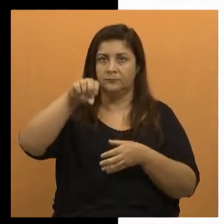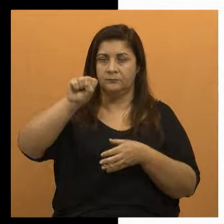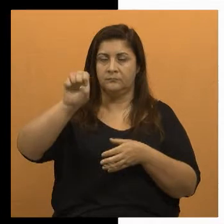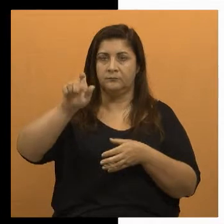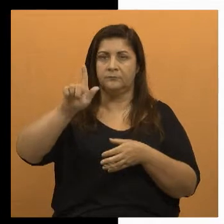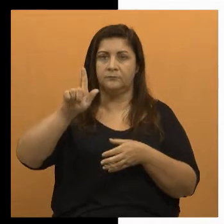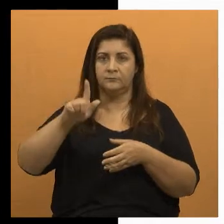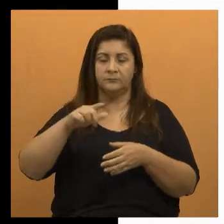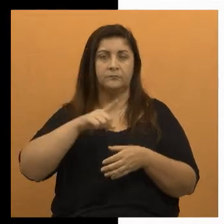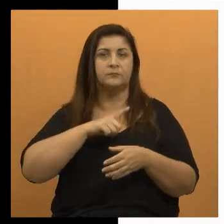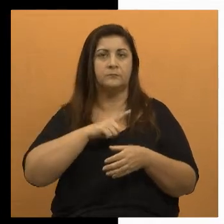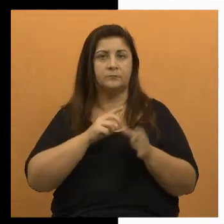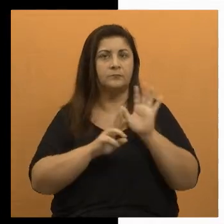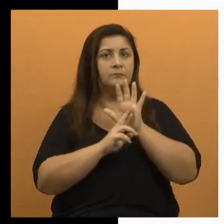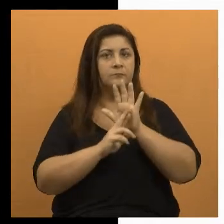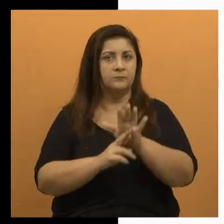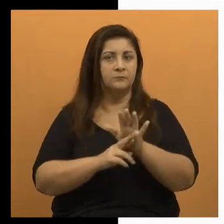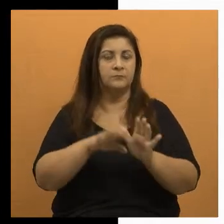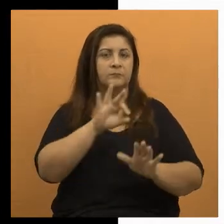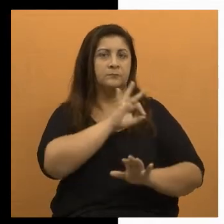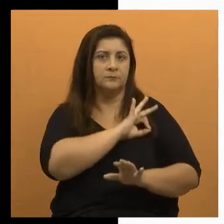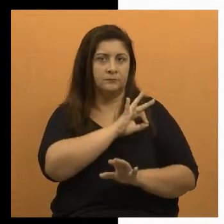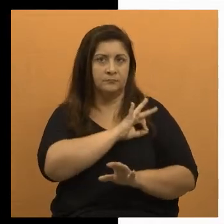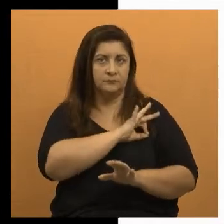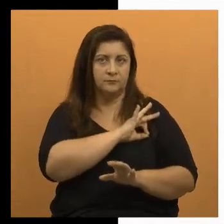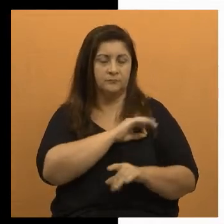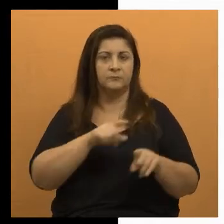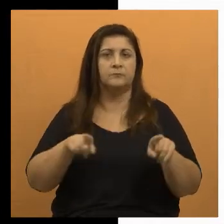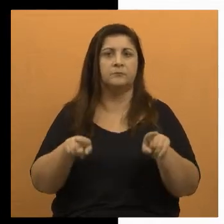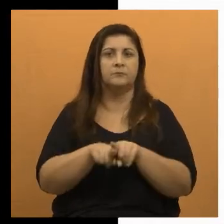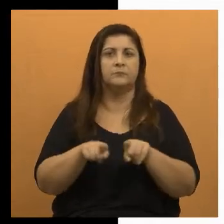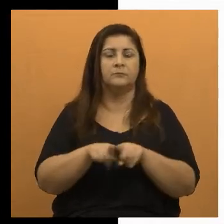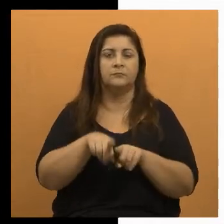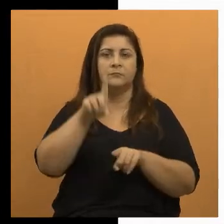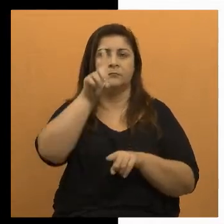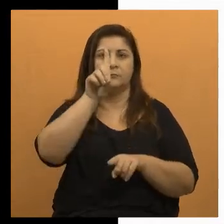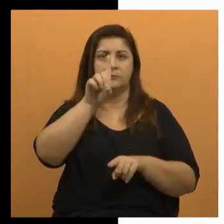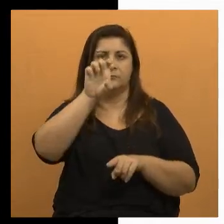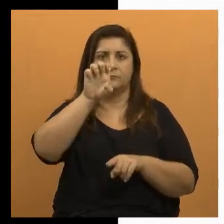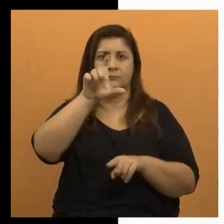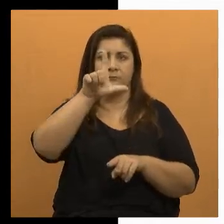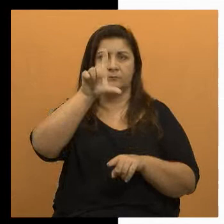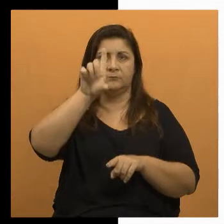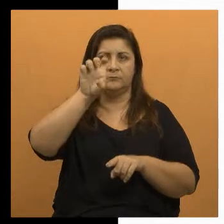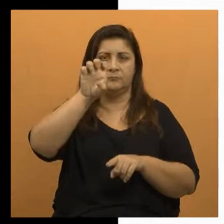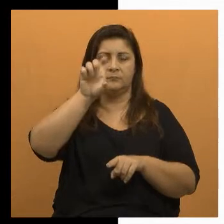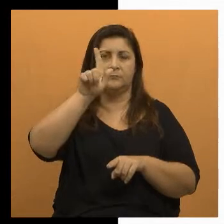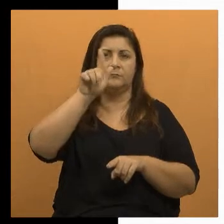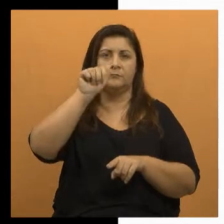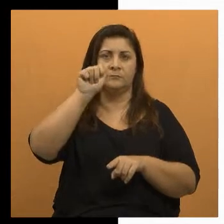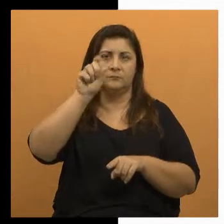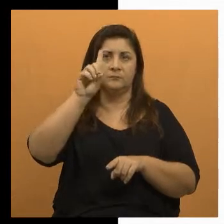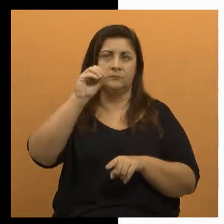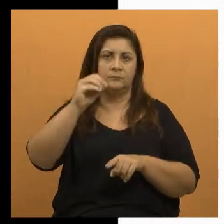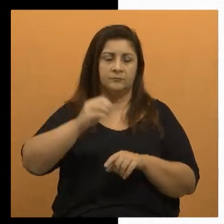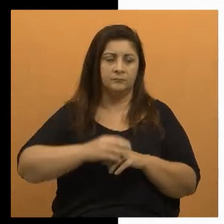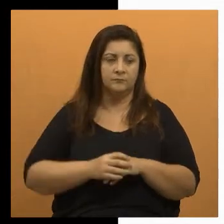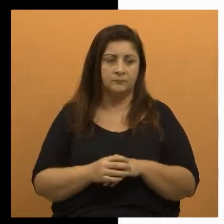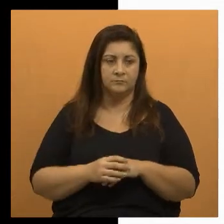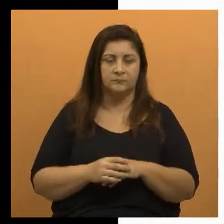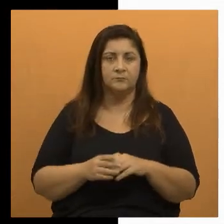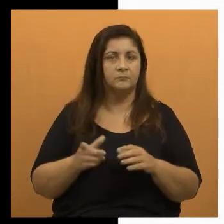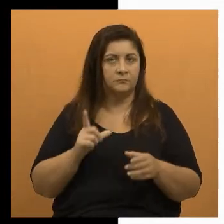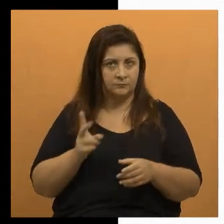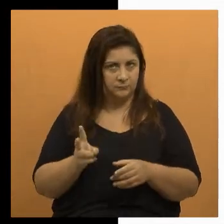da área, o delegado de polícia titular correspondente do Distrito Policial. Esses são os membros natos